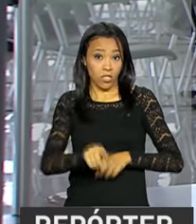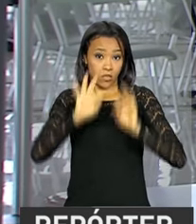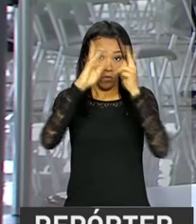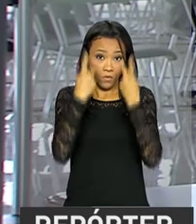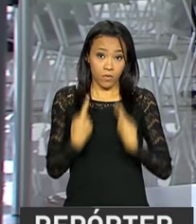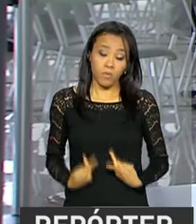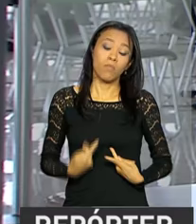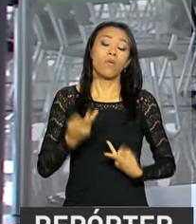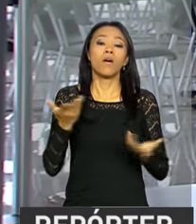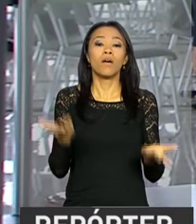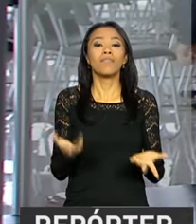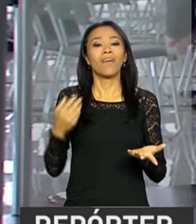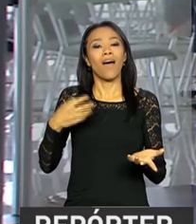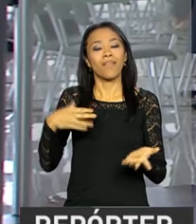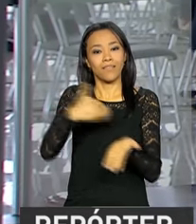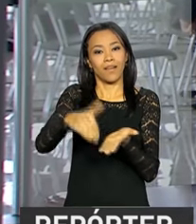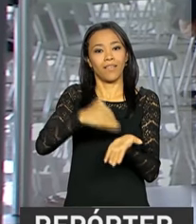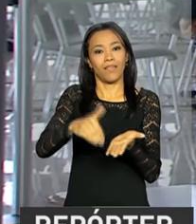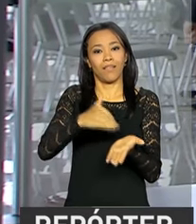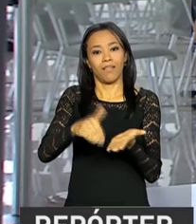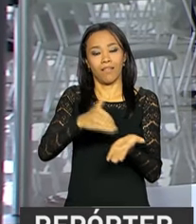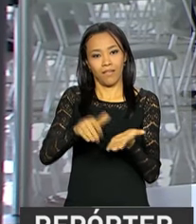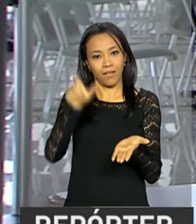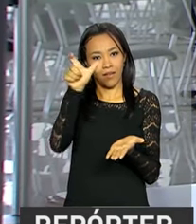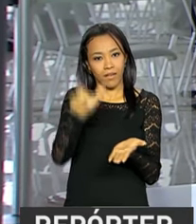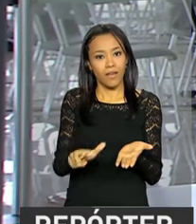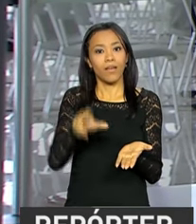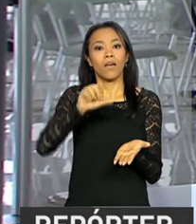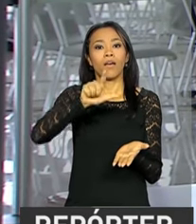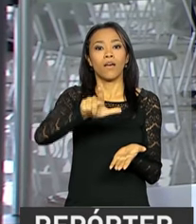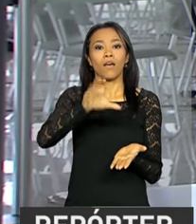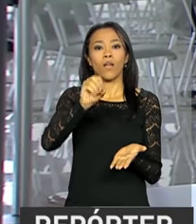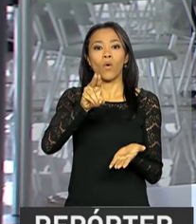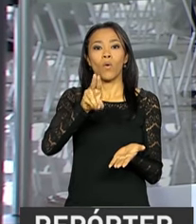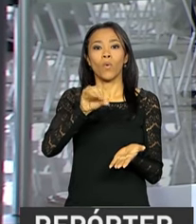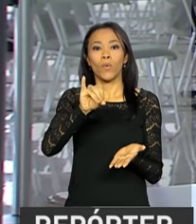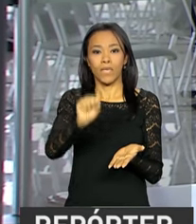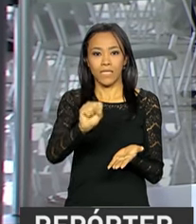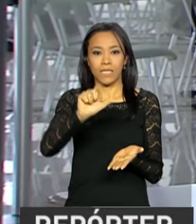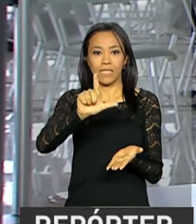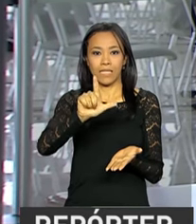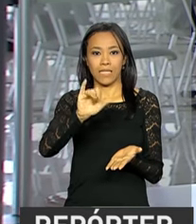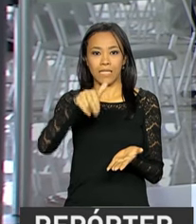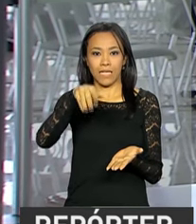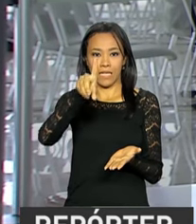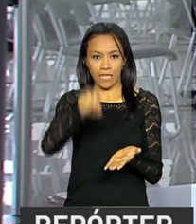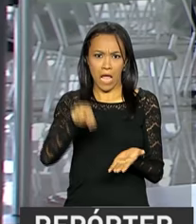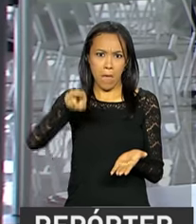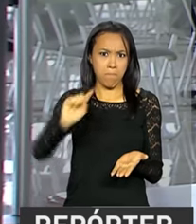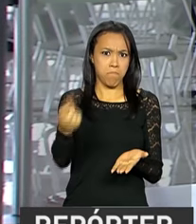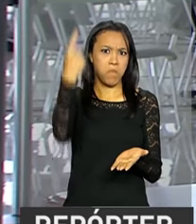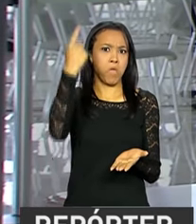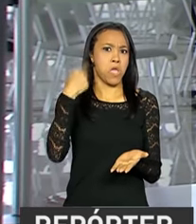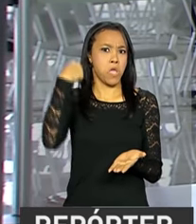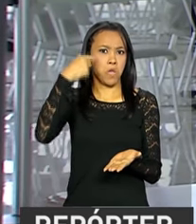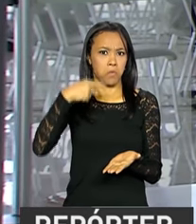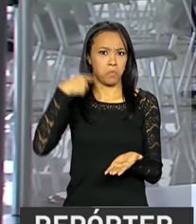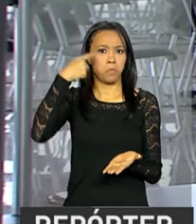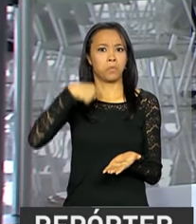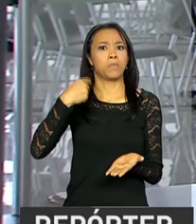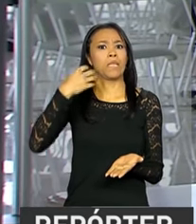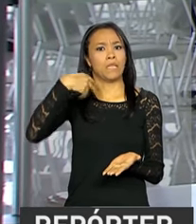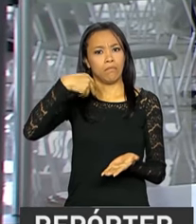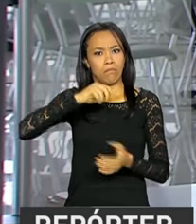de Políticas de Promoção da Igualdade Racial, Luiz Linda Valoá. Ela que é a primeira magistrada negra do Brasil, ela vai